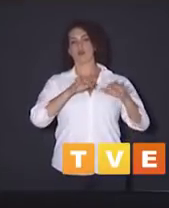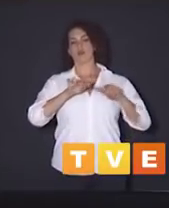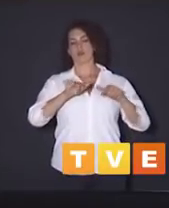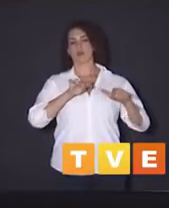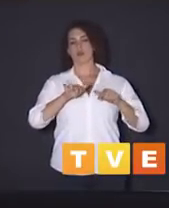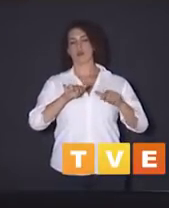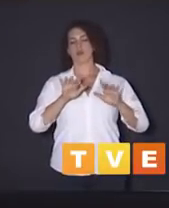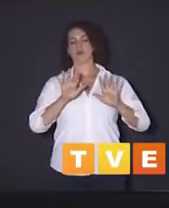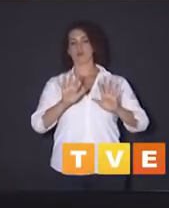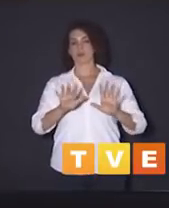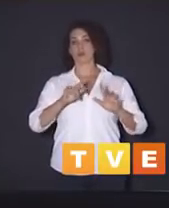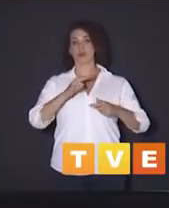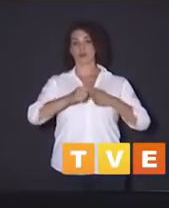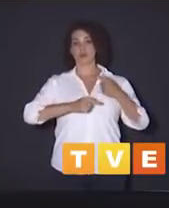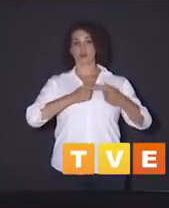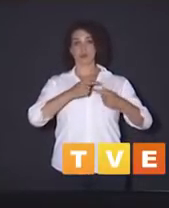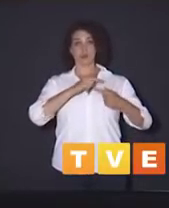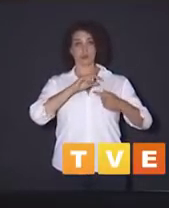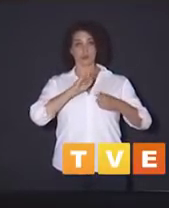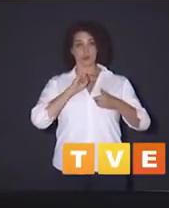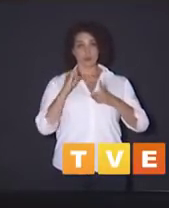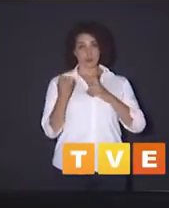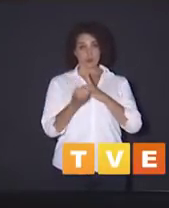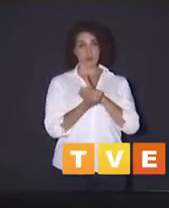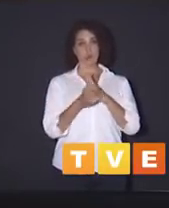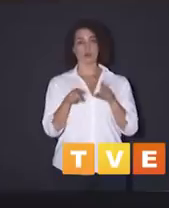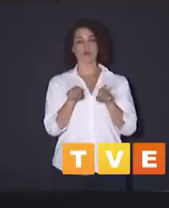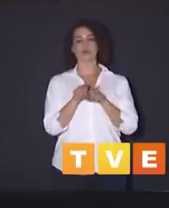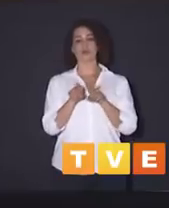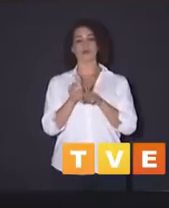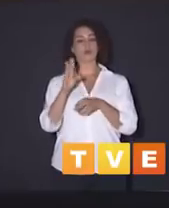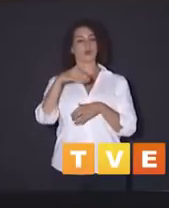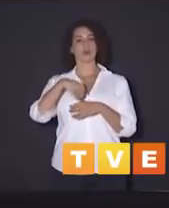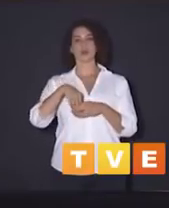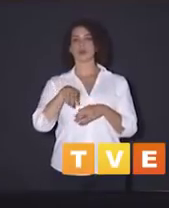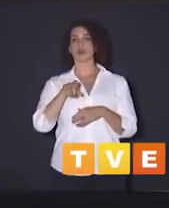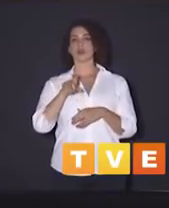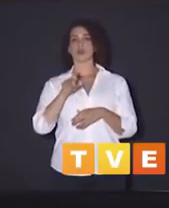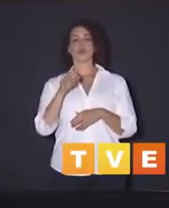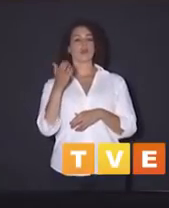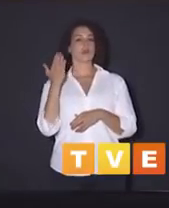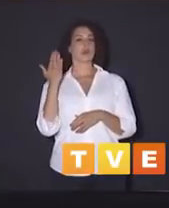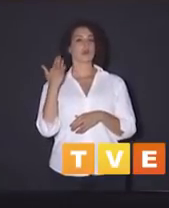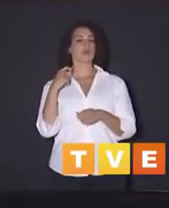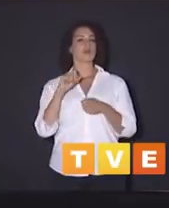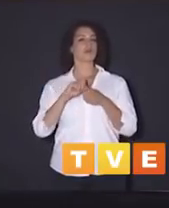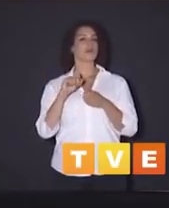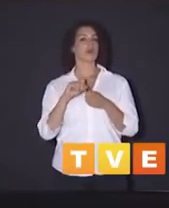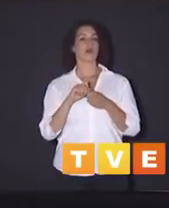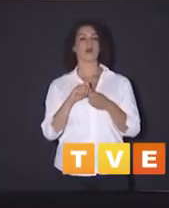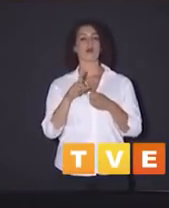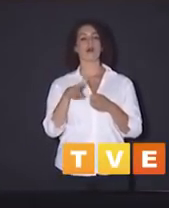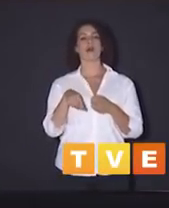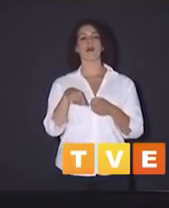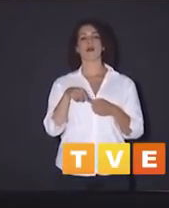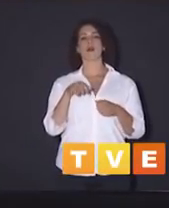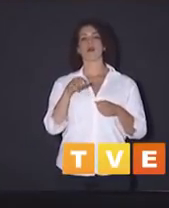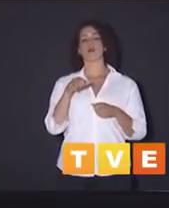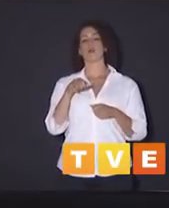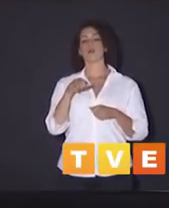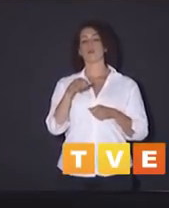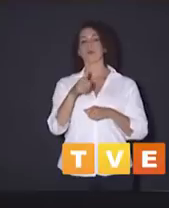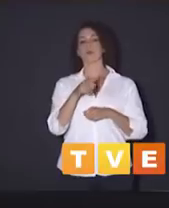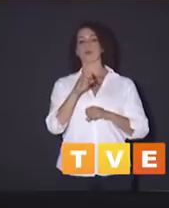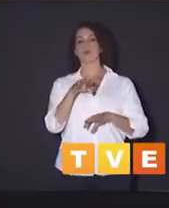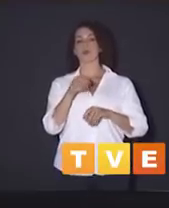social tem também embutida aquilo que nós fazemos nos siargs que é a educação profissional ea educação